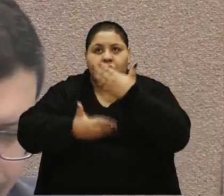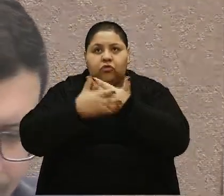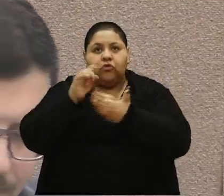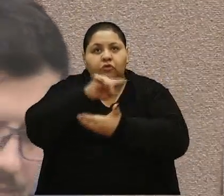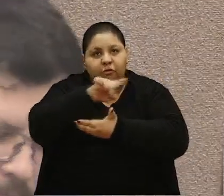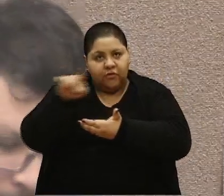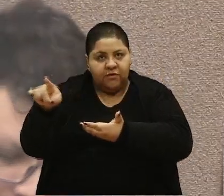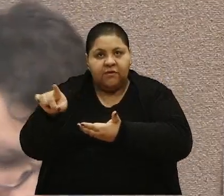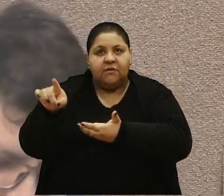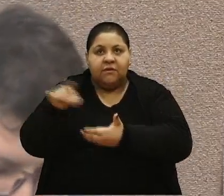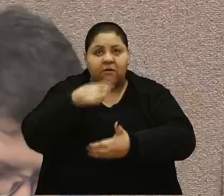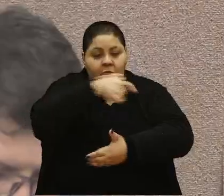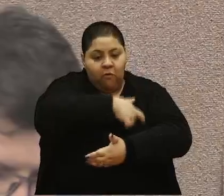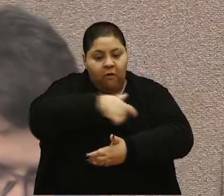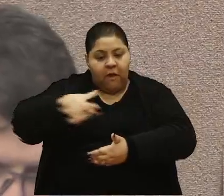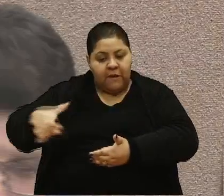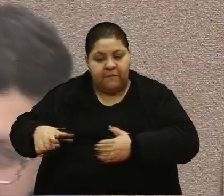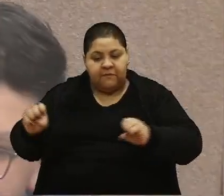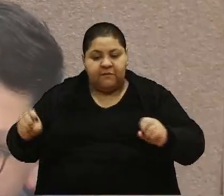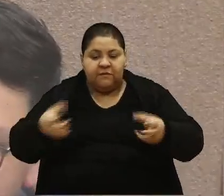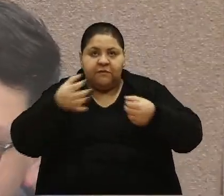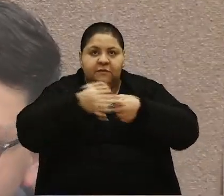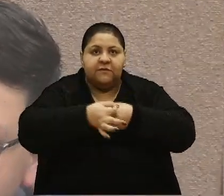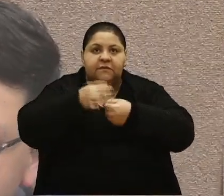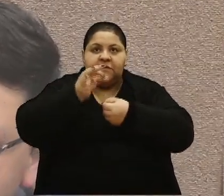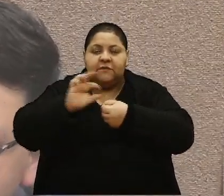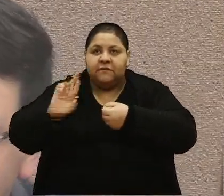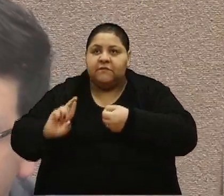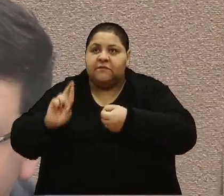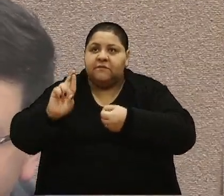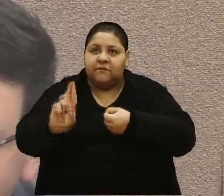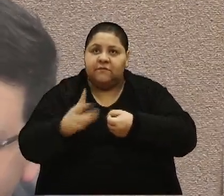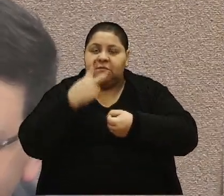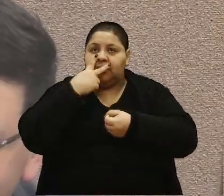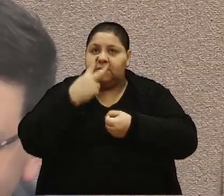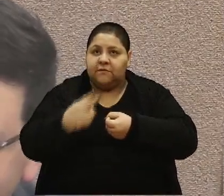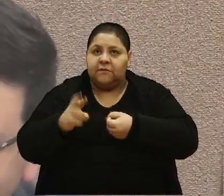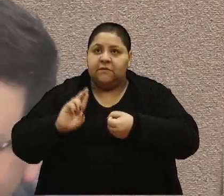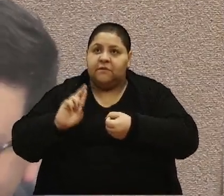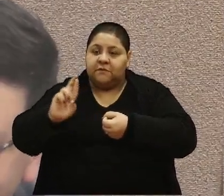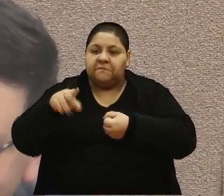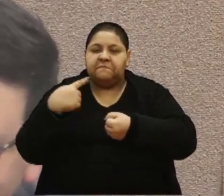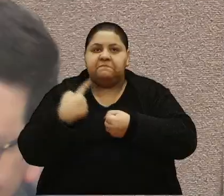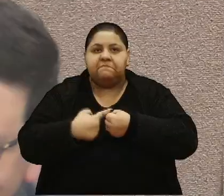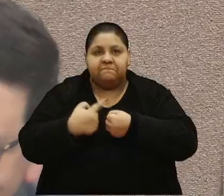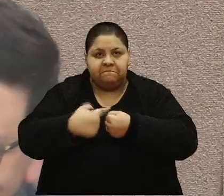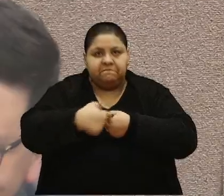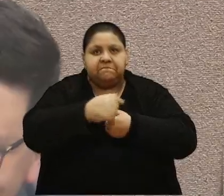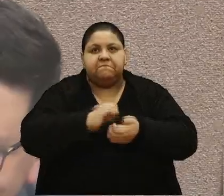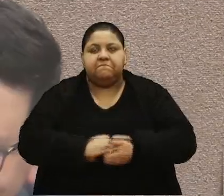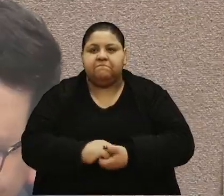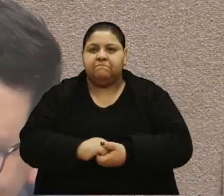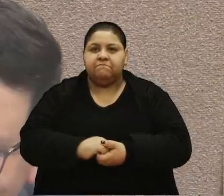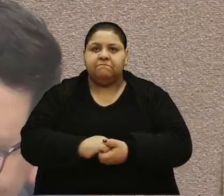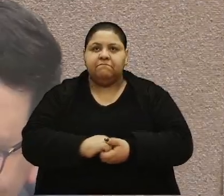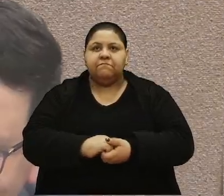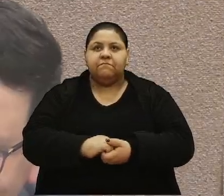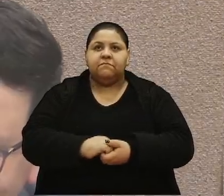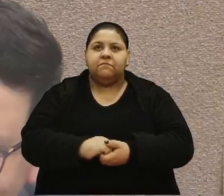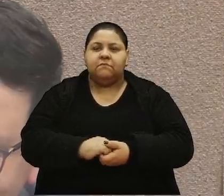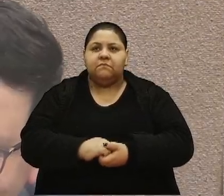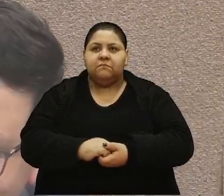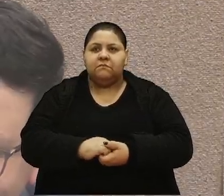são embaixatrizes da Festa da Uva, representam a festa, assim como representam a nossa cidade. Então,